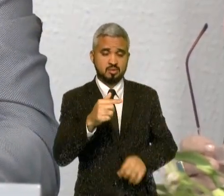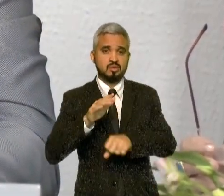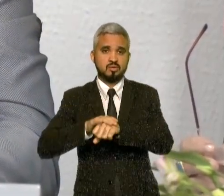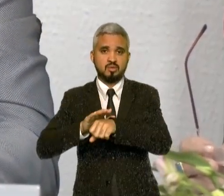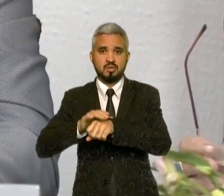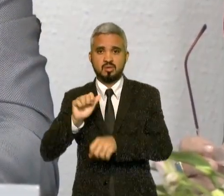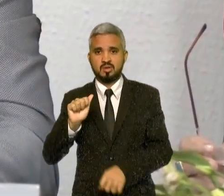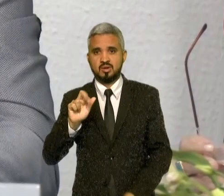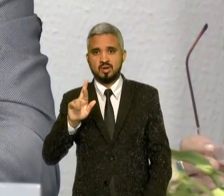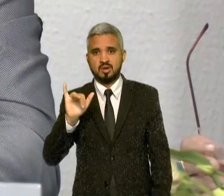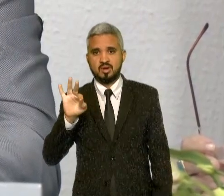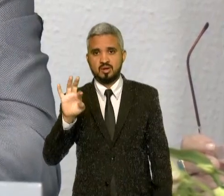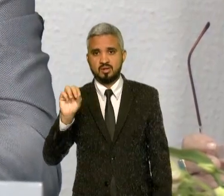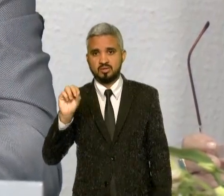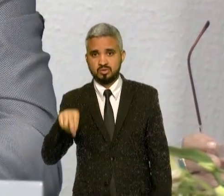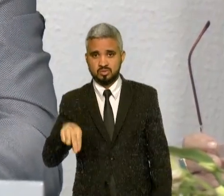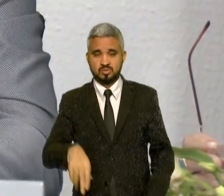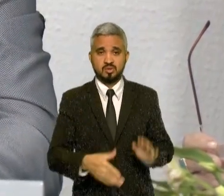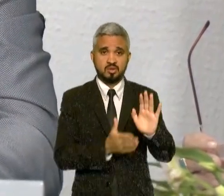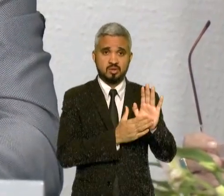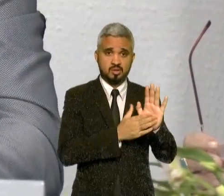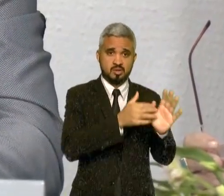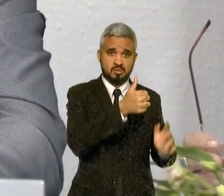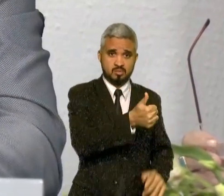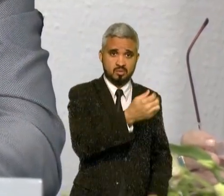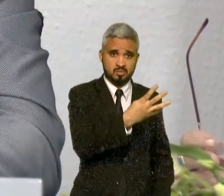Ribeiro. Indicação de número 1438